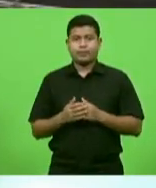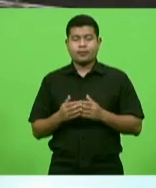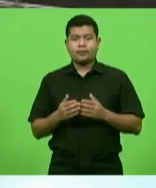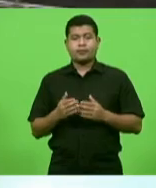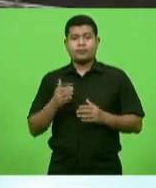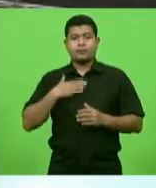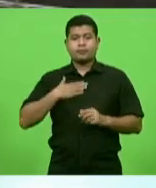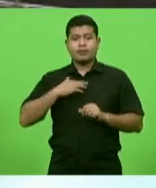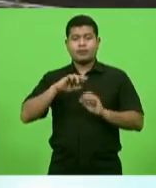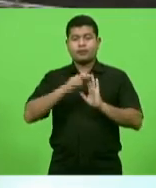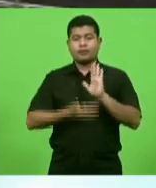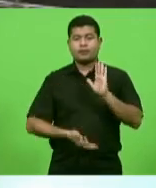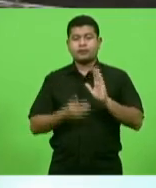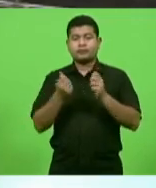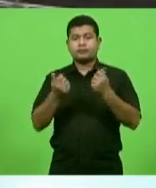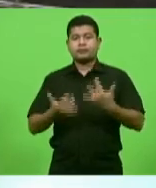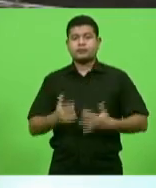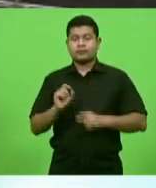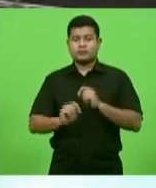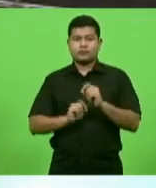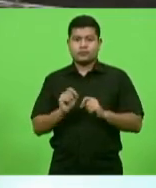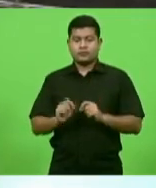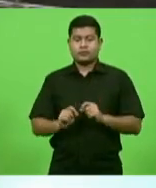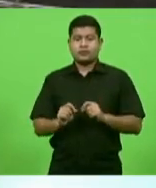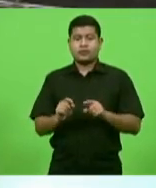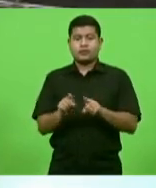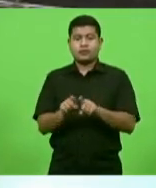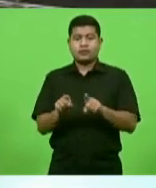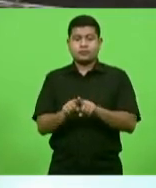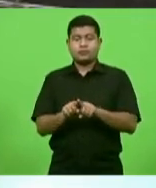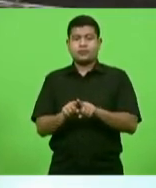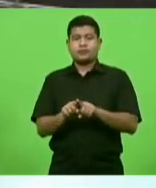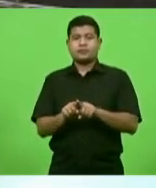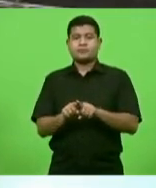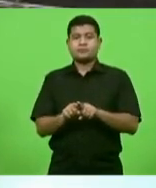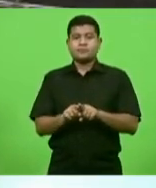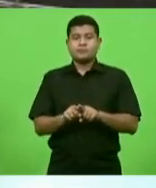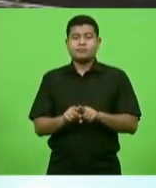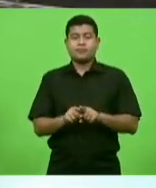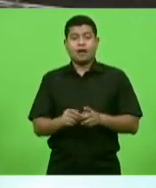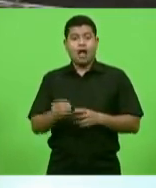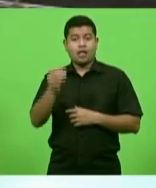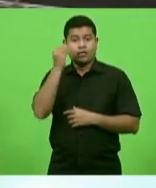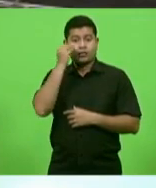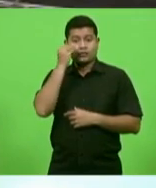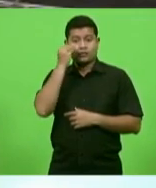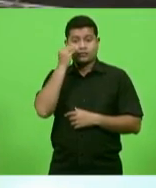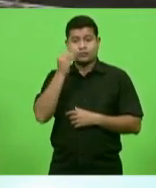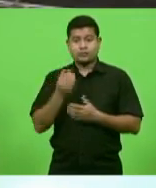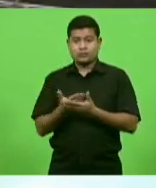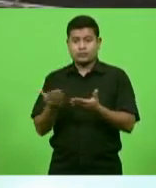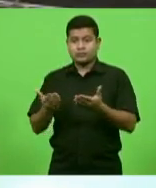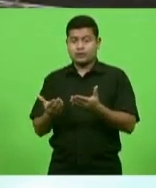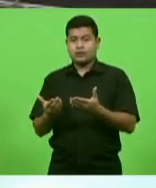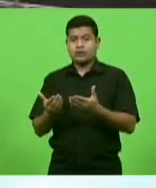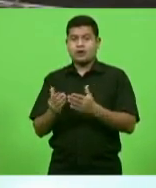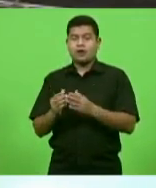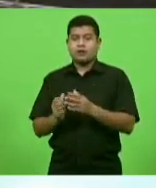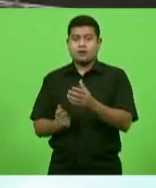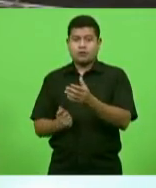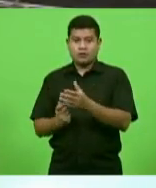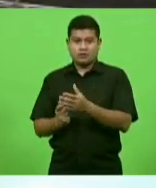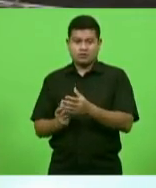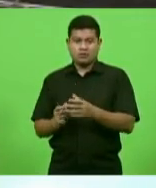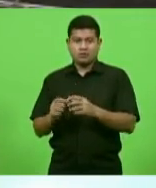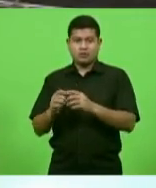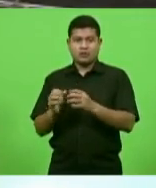entender um relatório abordei também outra questão aceita este tribunal especial conselhos a tentativa da construção de um hospital de campanha